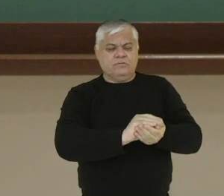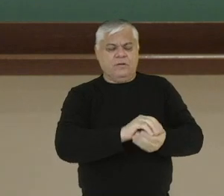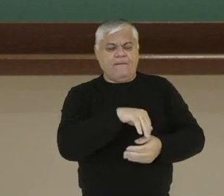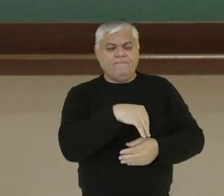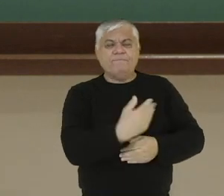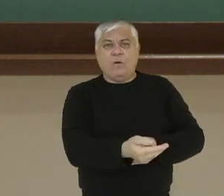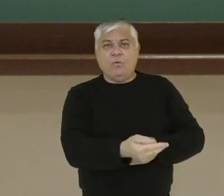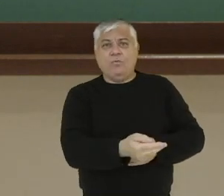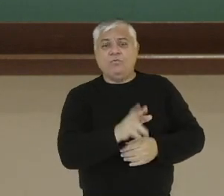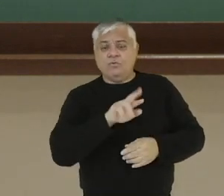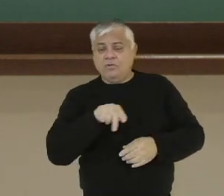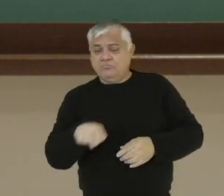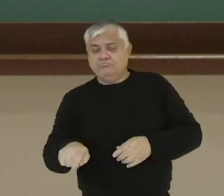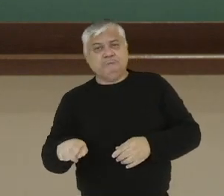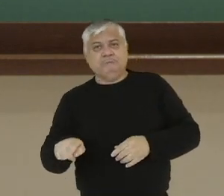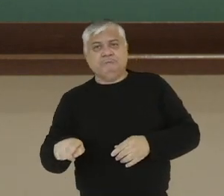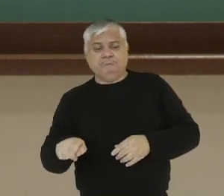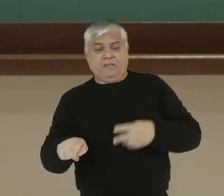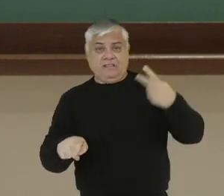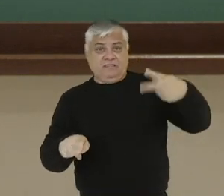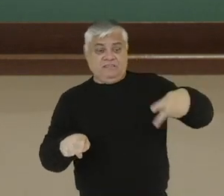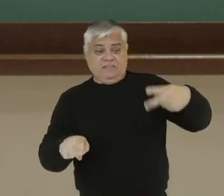no resultado do outro dado.